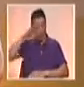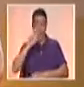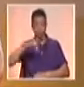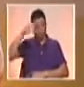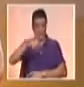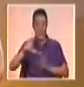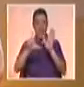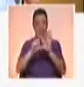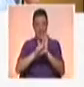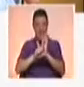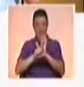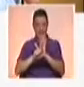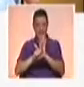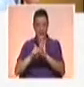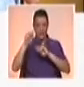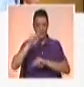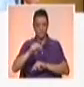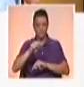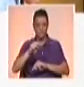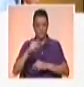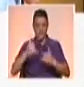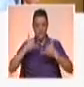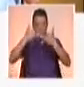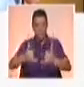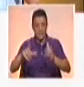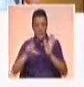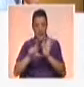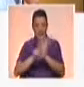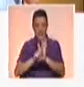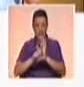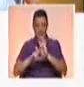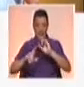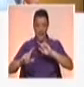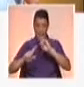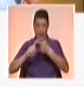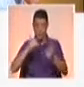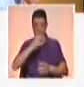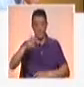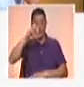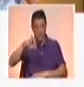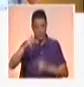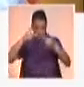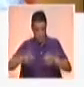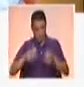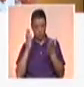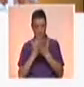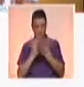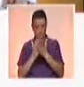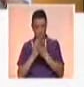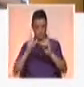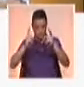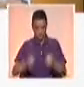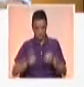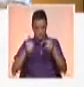esta lei de que estávamos a falar aqui com a Isabel é muito posterior, não é? A Lei 3 é de 2008. Ao início escolar dele? Ao início escolar dele. Portanto, ele